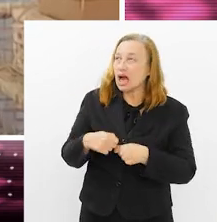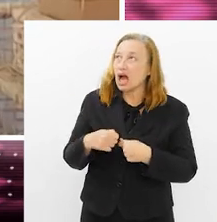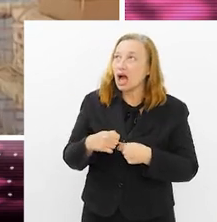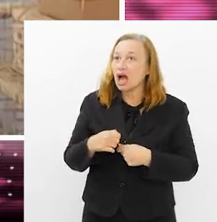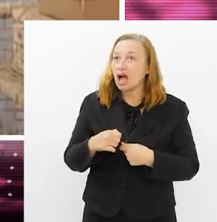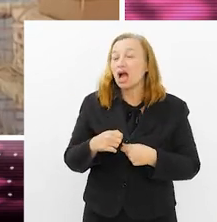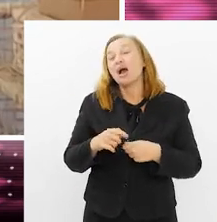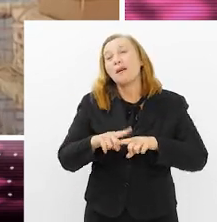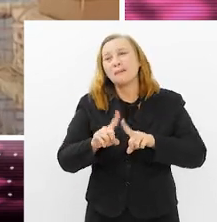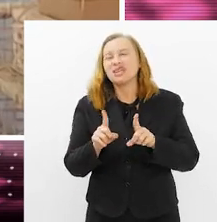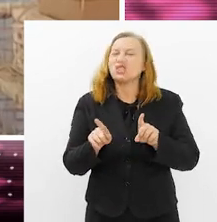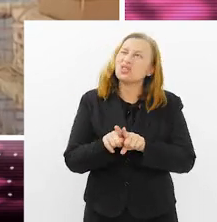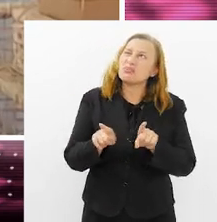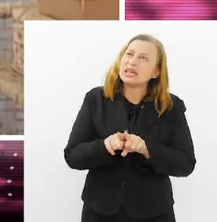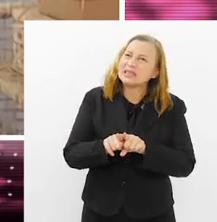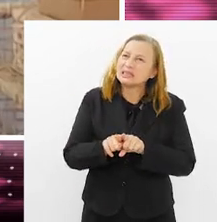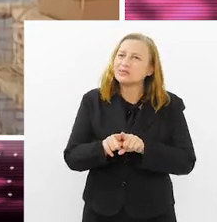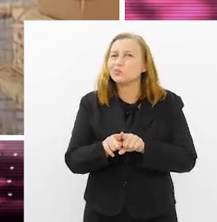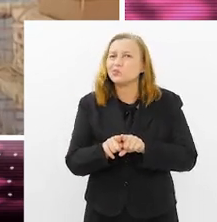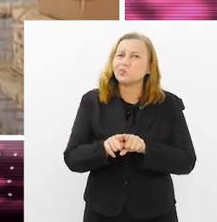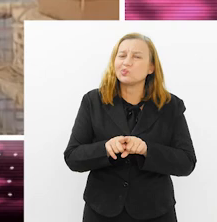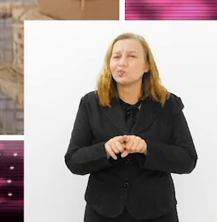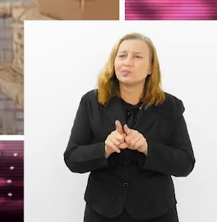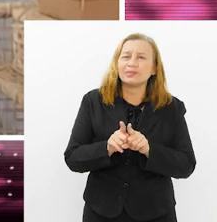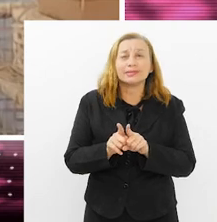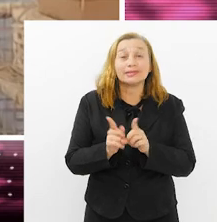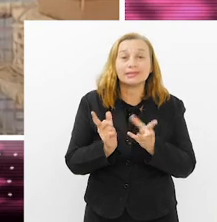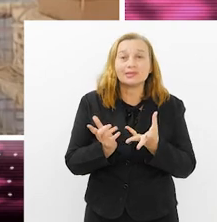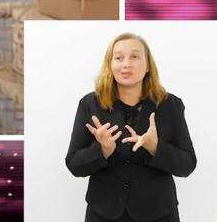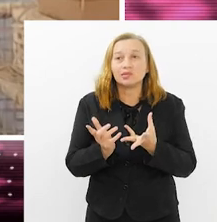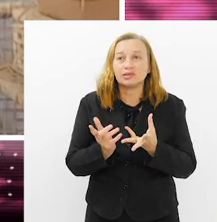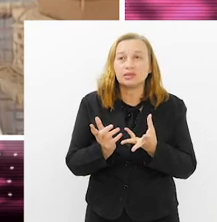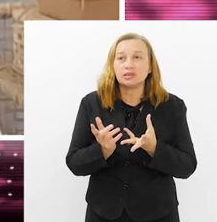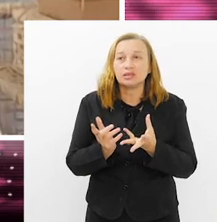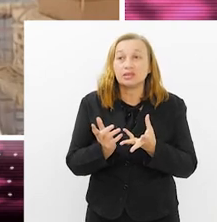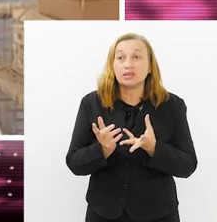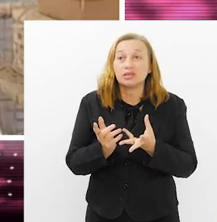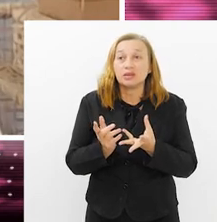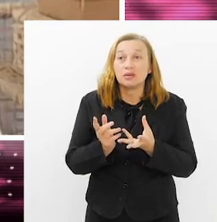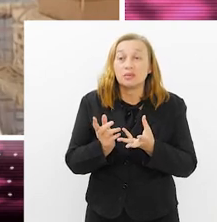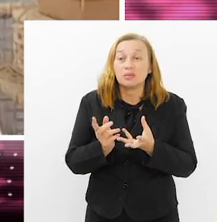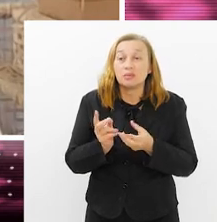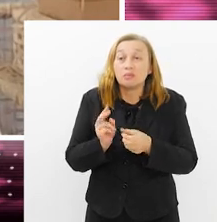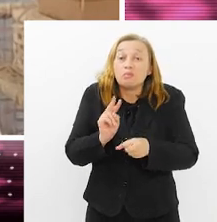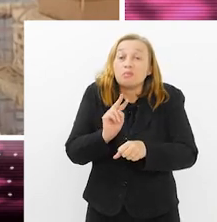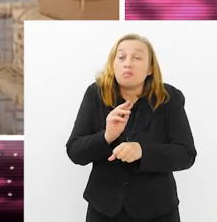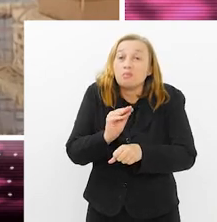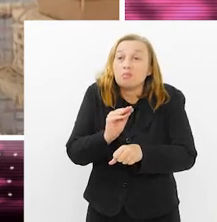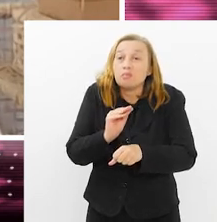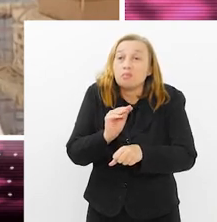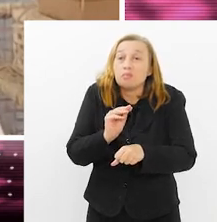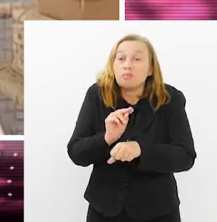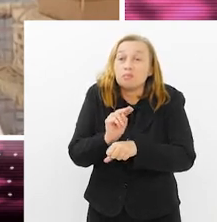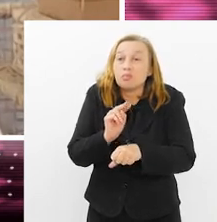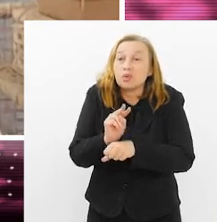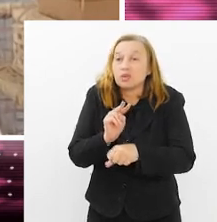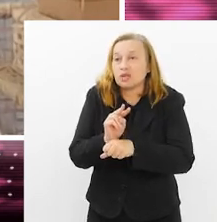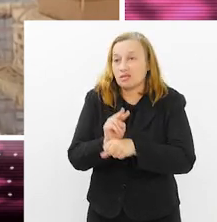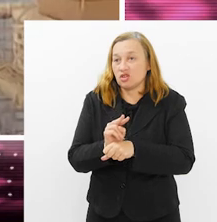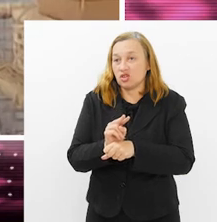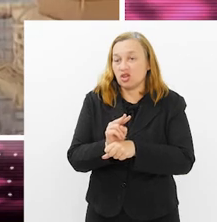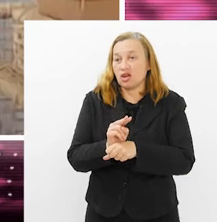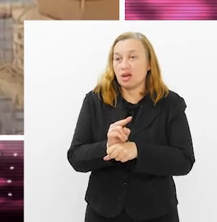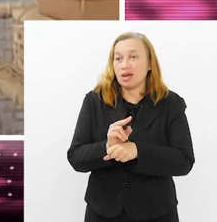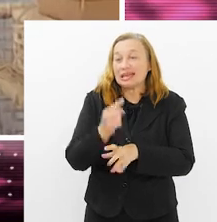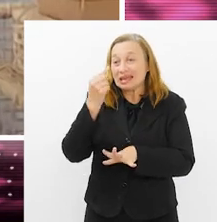caso, mas também acima de tudo de frisar, de internalizar